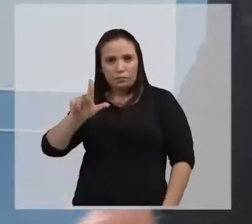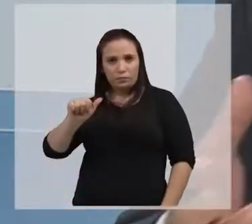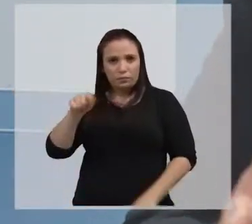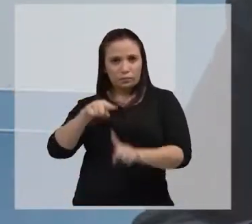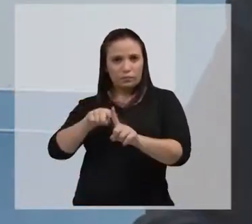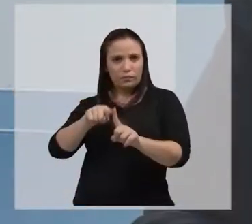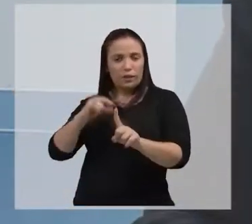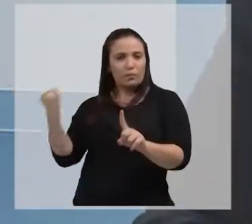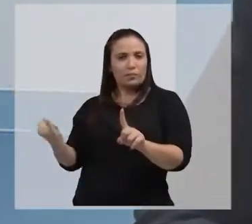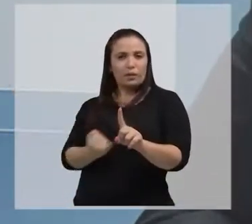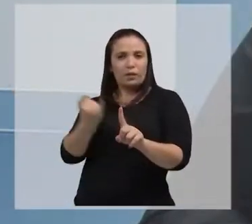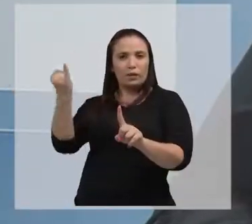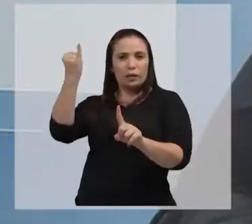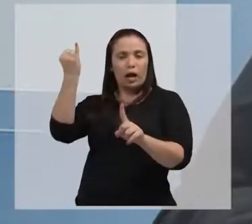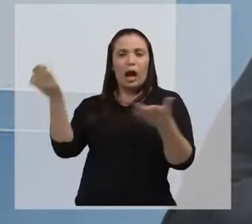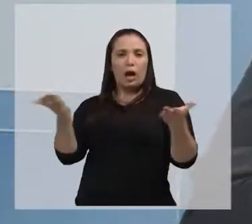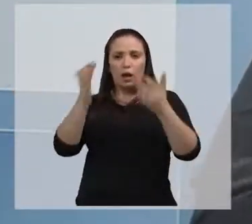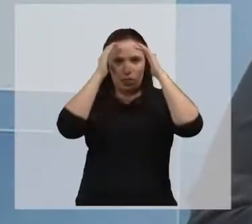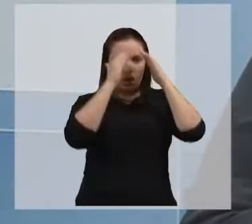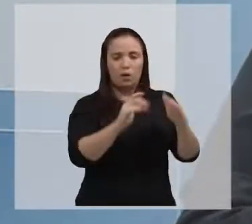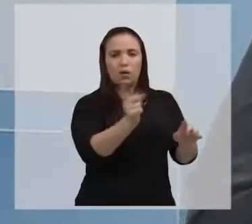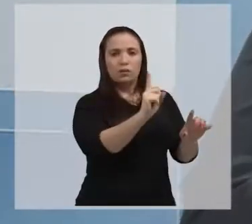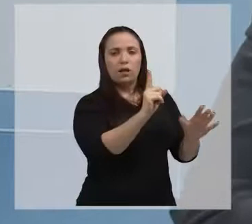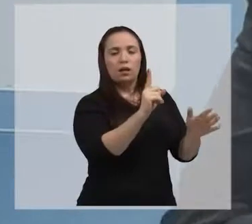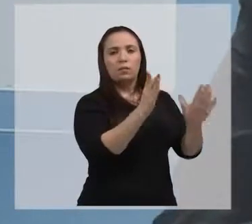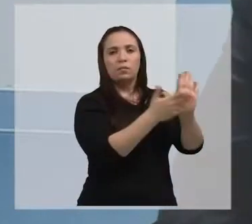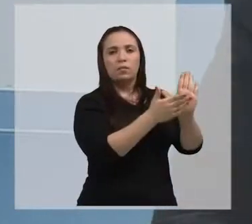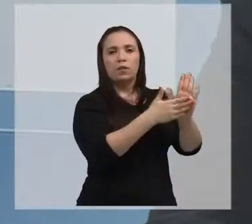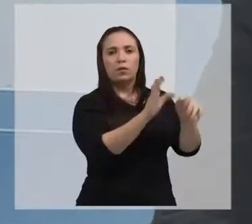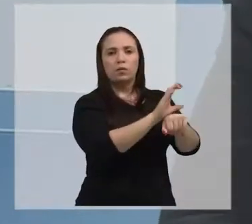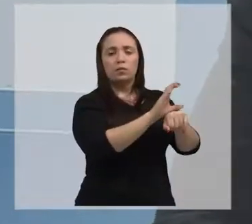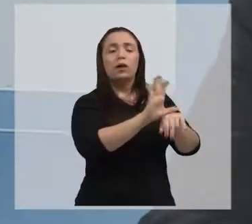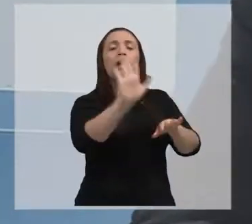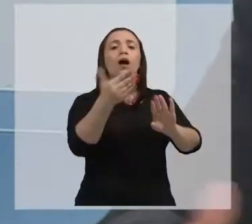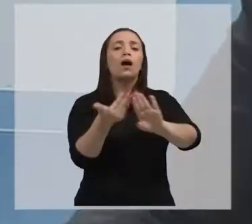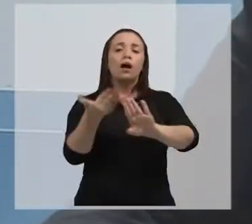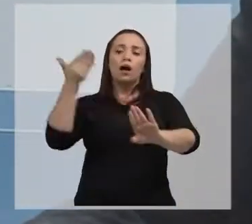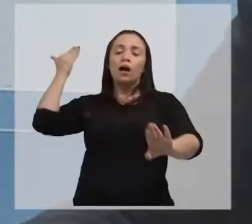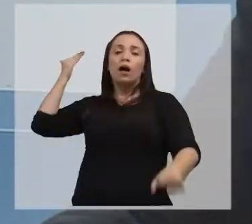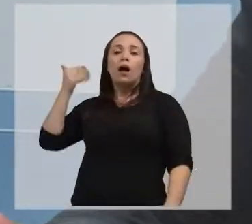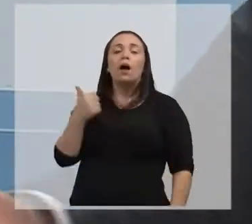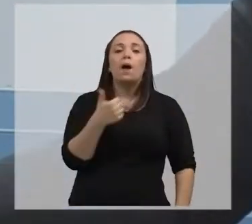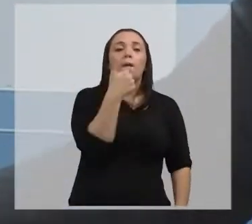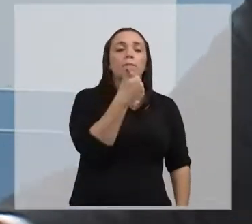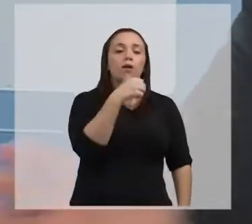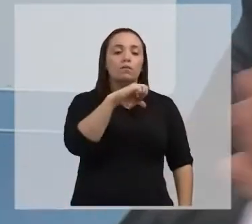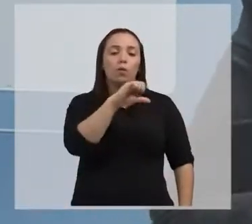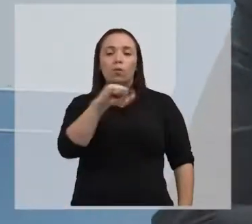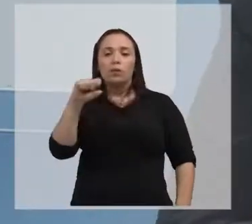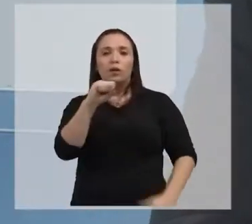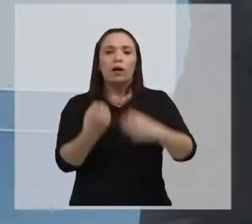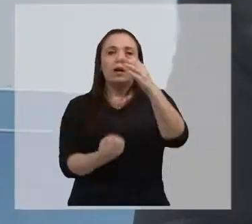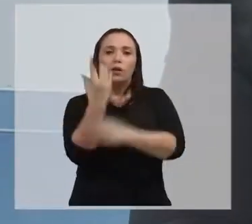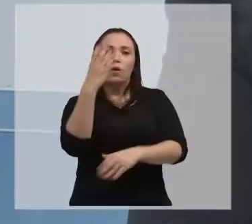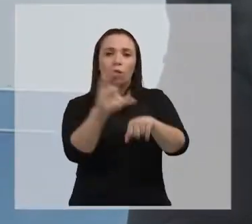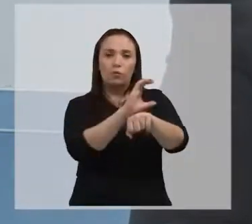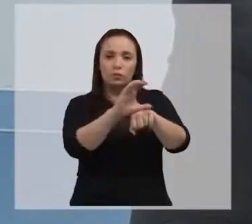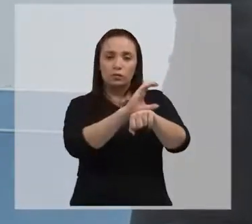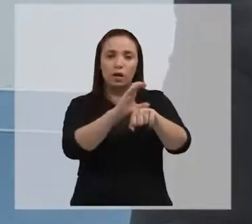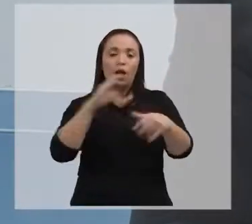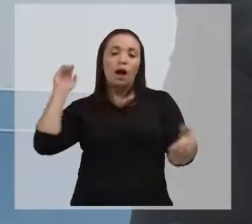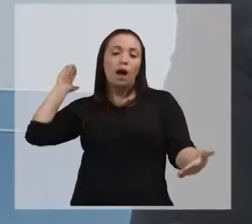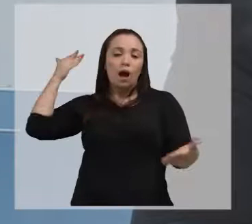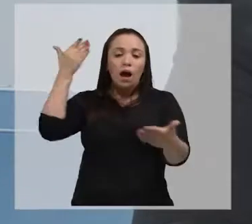ex-presidente, rasgaram a Constituição. E esses 30 anos, vamos estar 30 anos mesmo. A Constituição de 88 para cá, ela está fazendo o quê? Está fazendo 30 anos, de 88 para